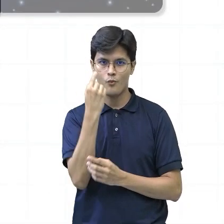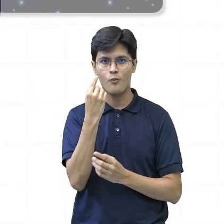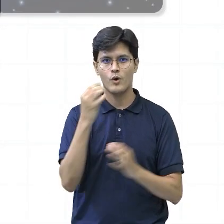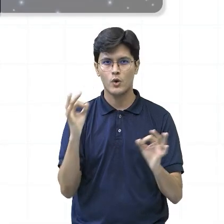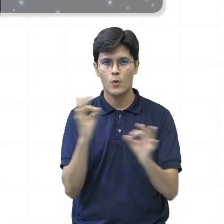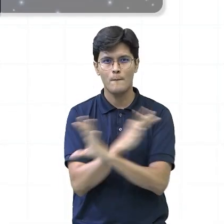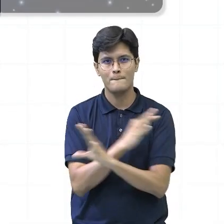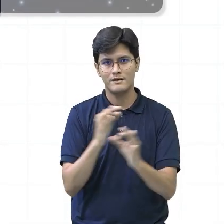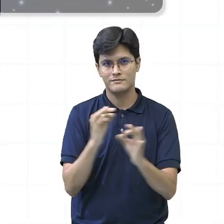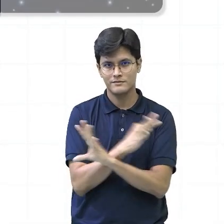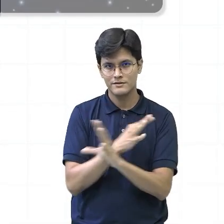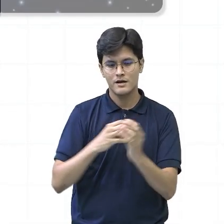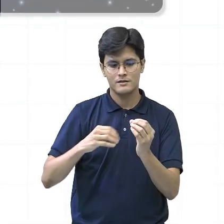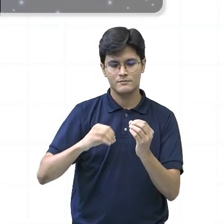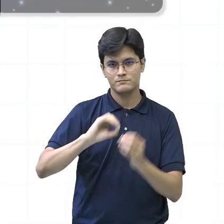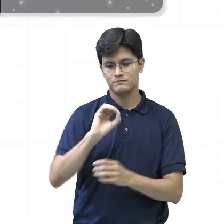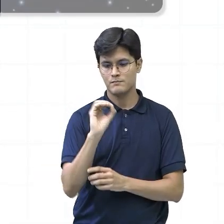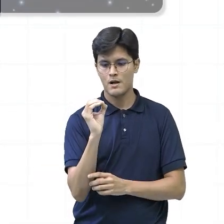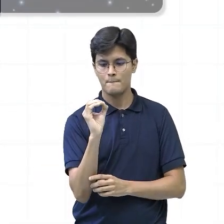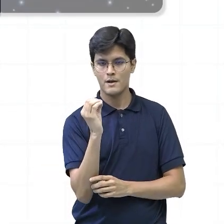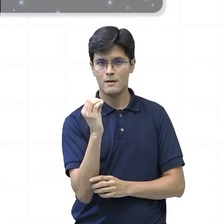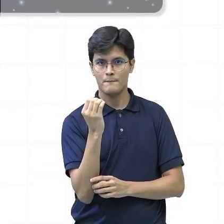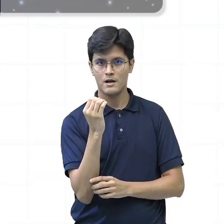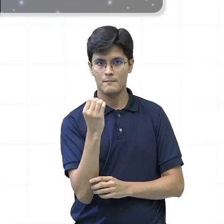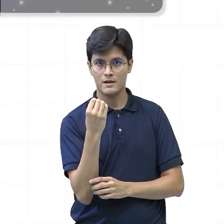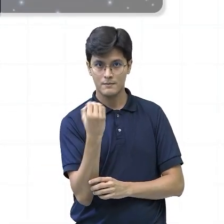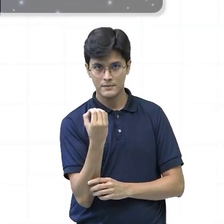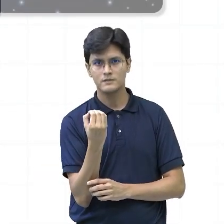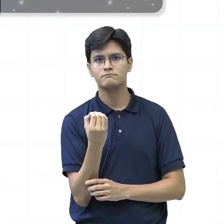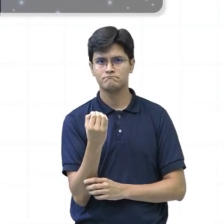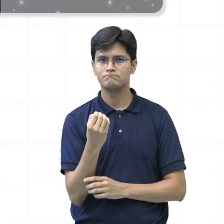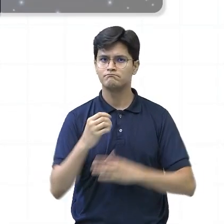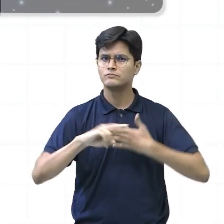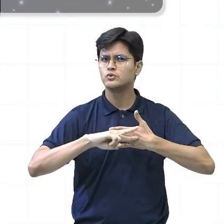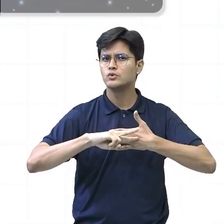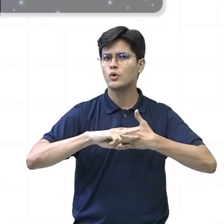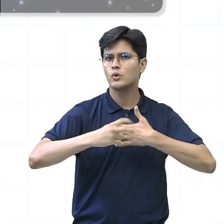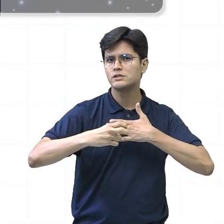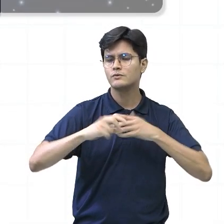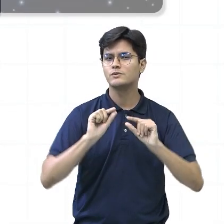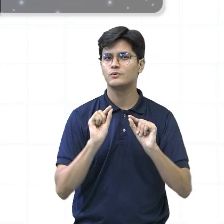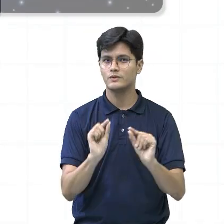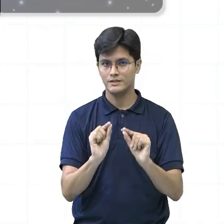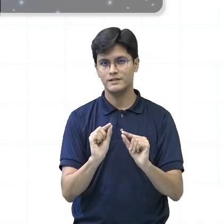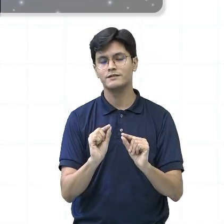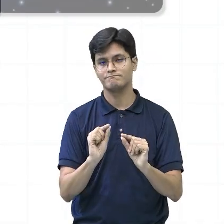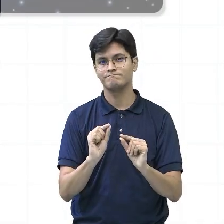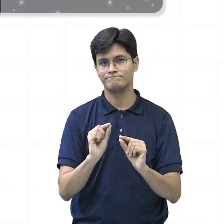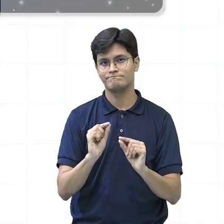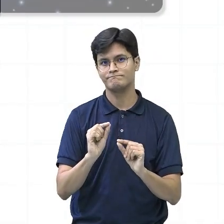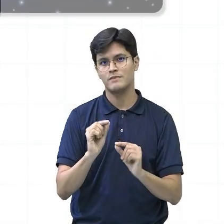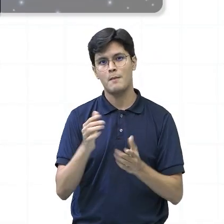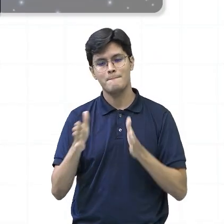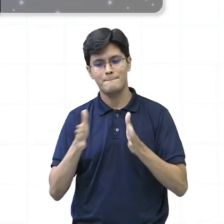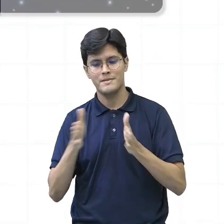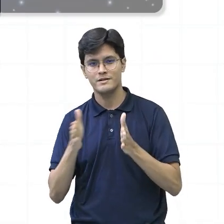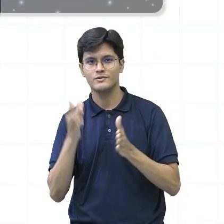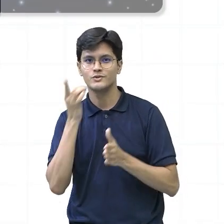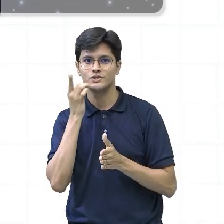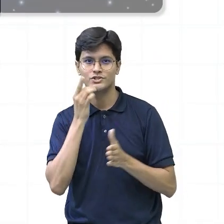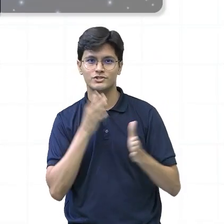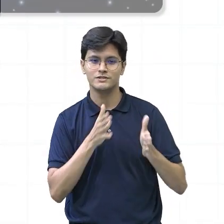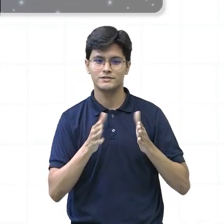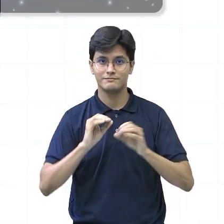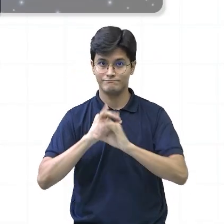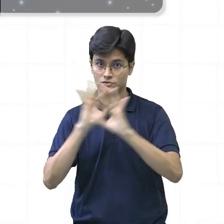em torno do próprio eixo. E uma consequência desse movimento é a ocorrência dos dias e das noites. Então, o dia e